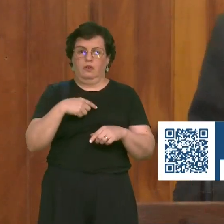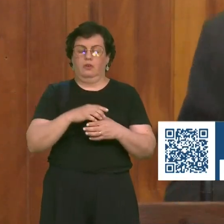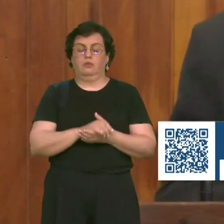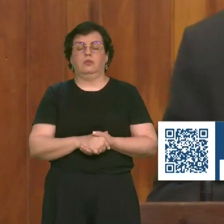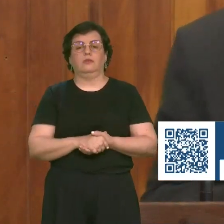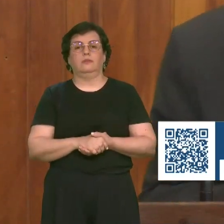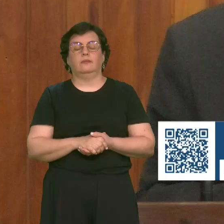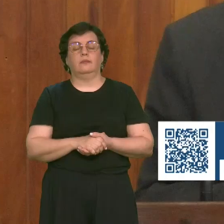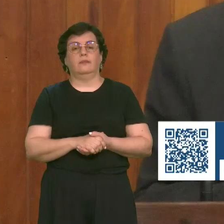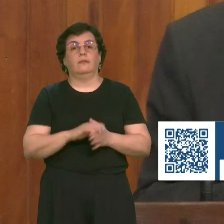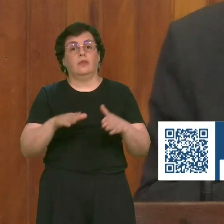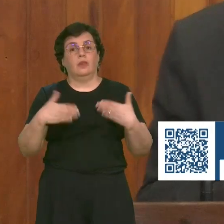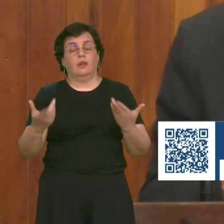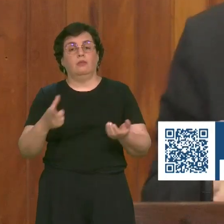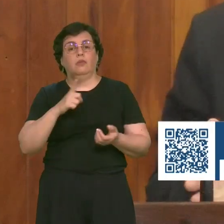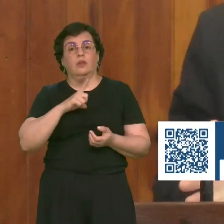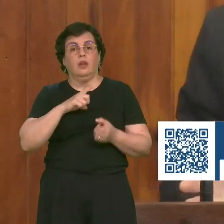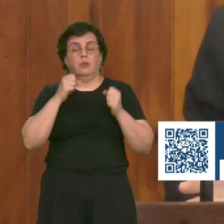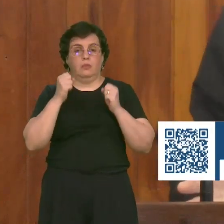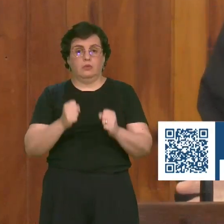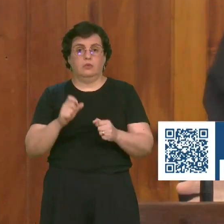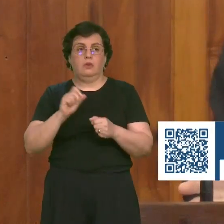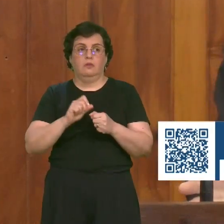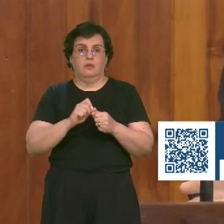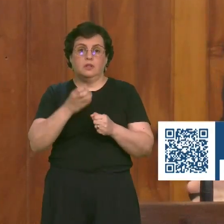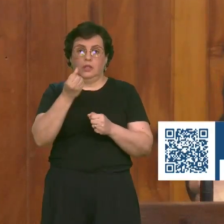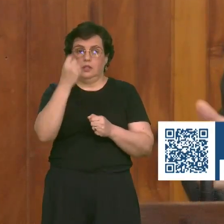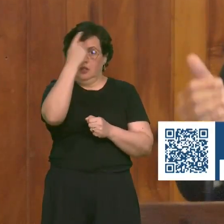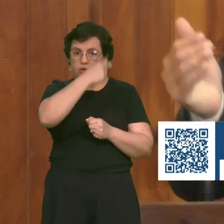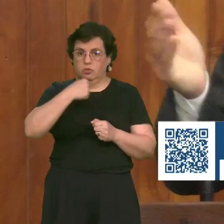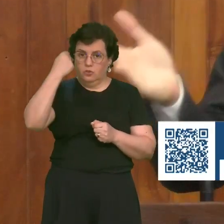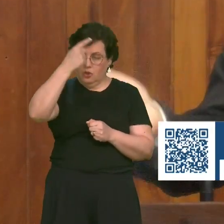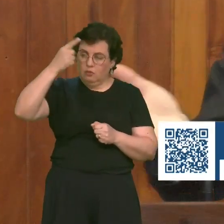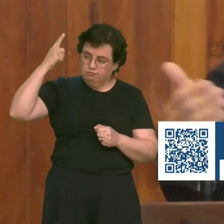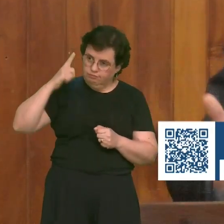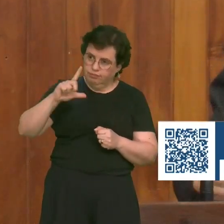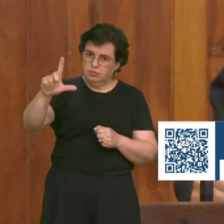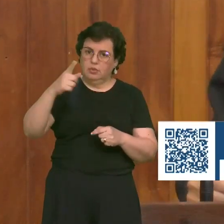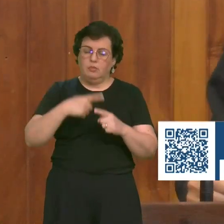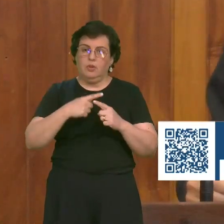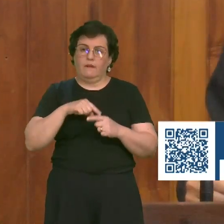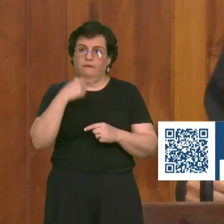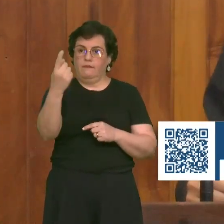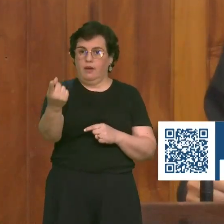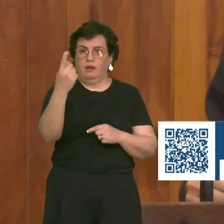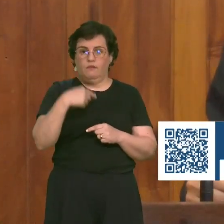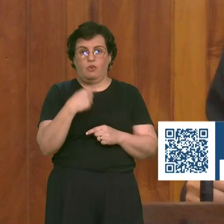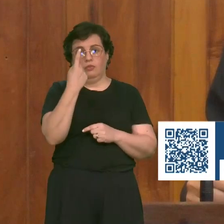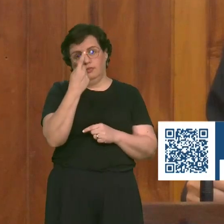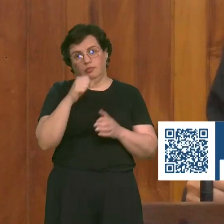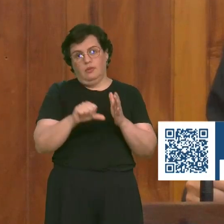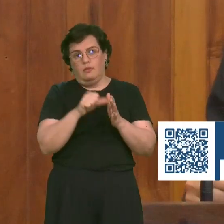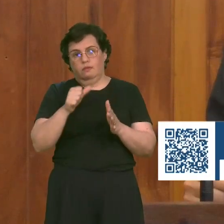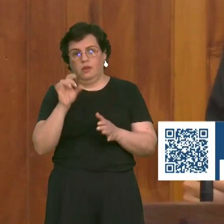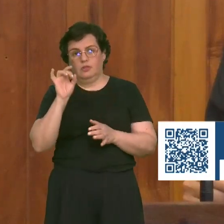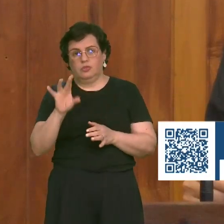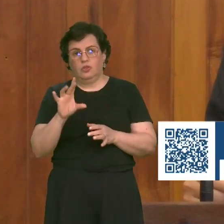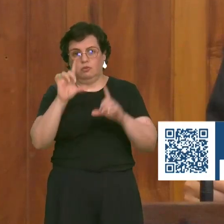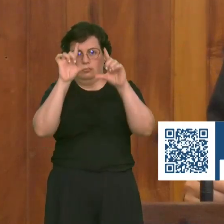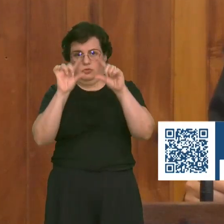a possibilidade de fazer 6 horas direto porque ele vai e volta apenas uma vez